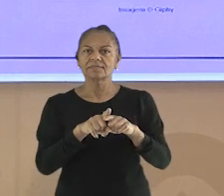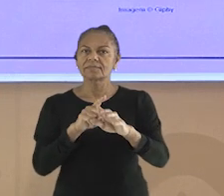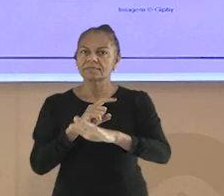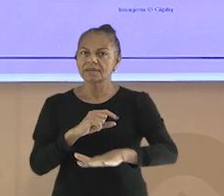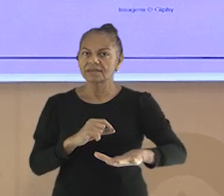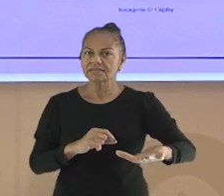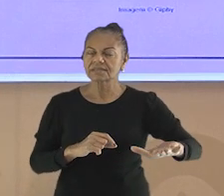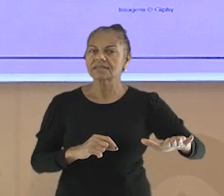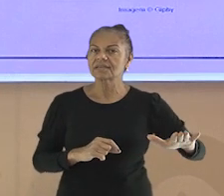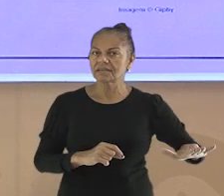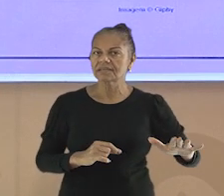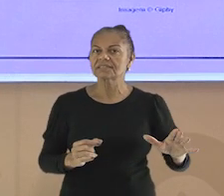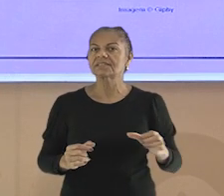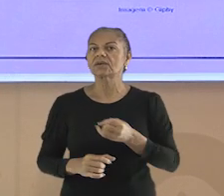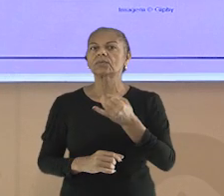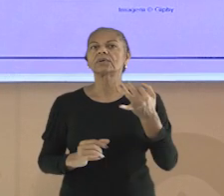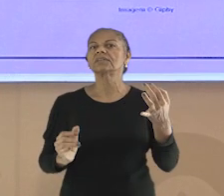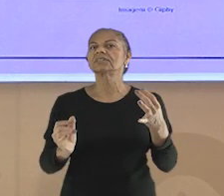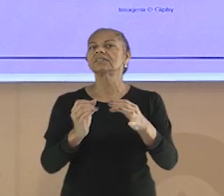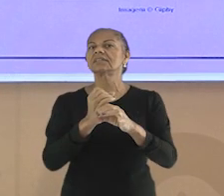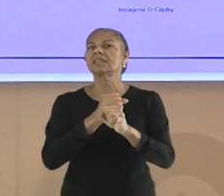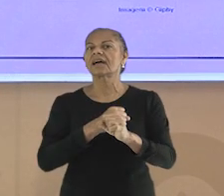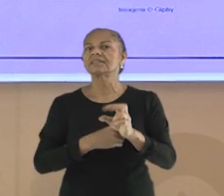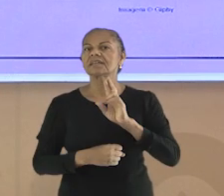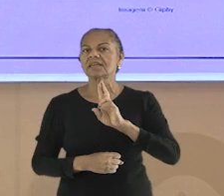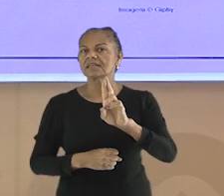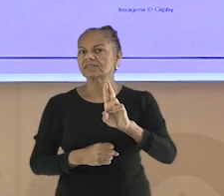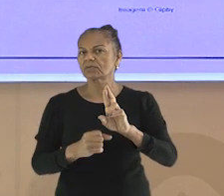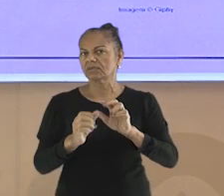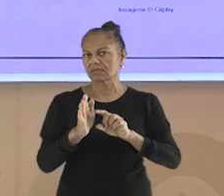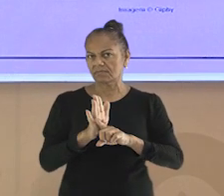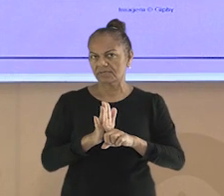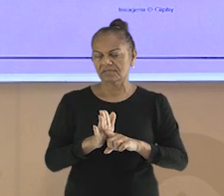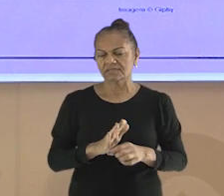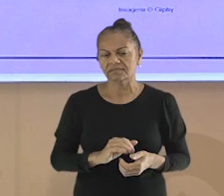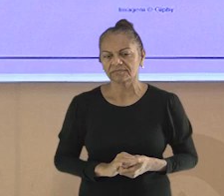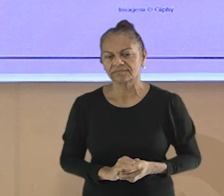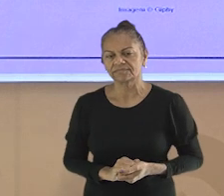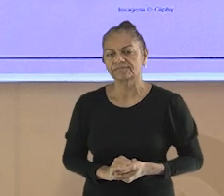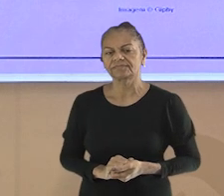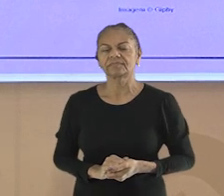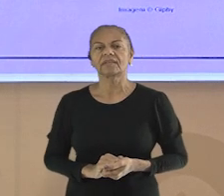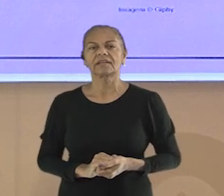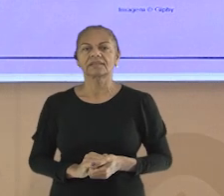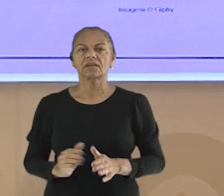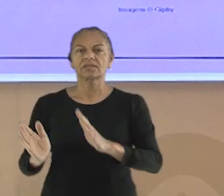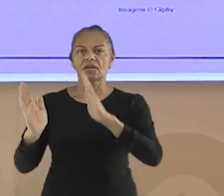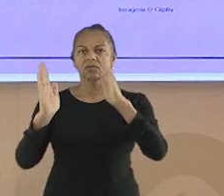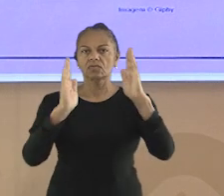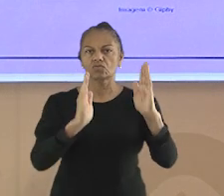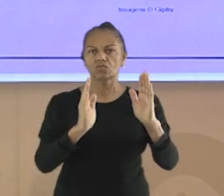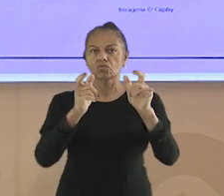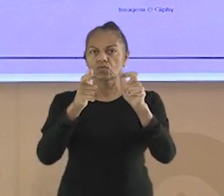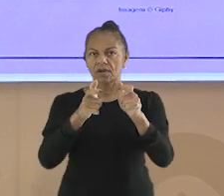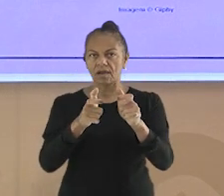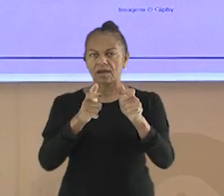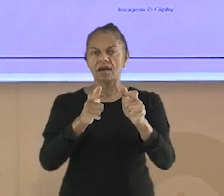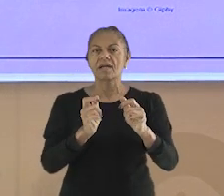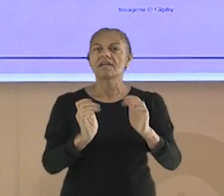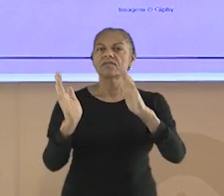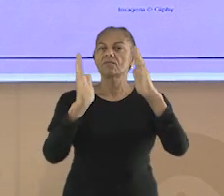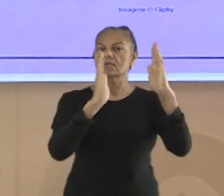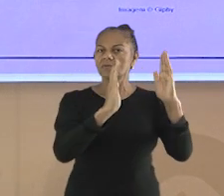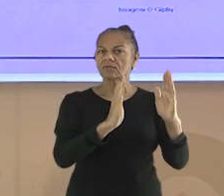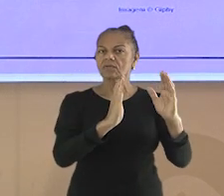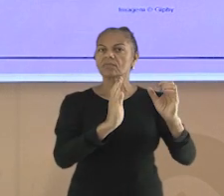a quantidade de crianças que responderam às pesquisas. Assim, a tabela foi construída com uma coluna para o lugar e uma